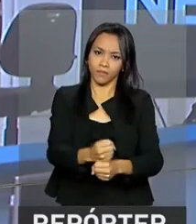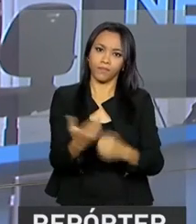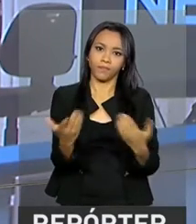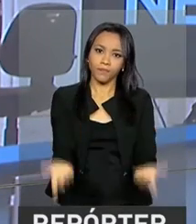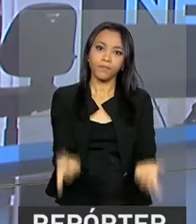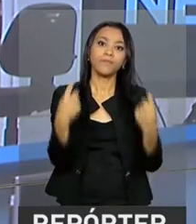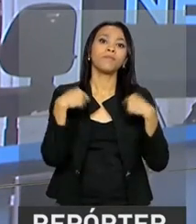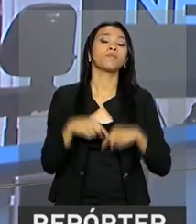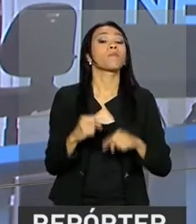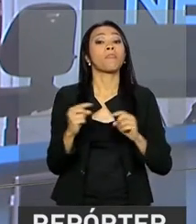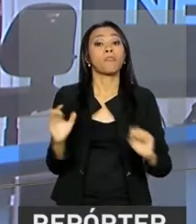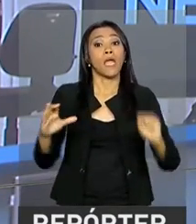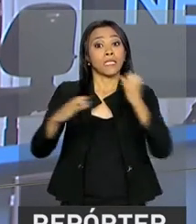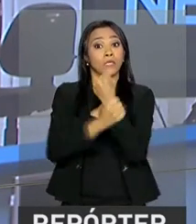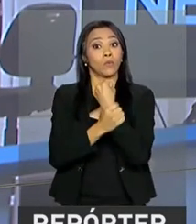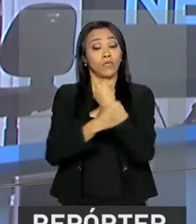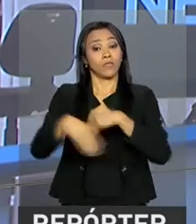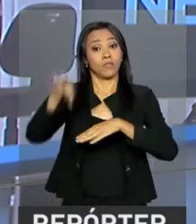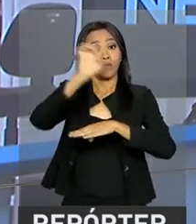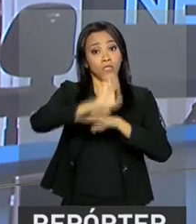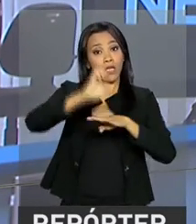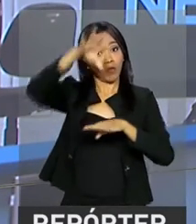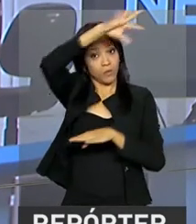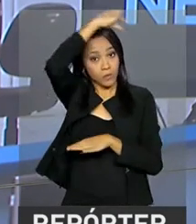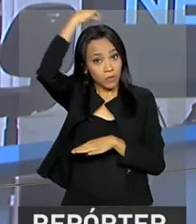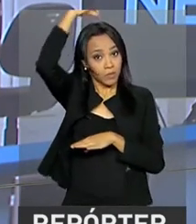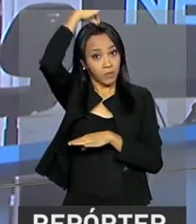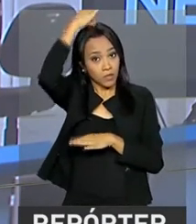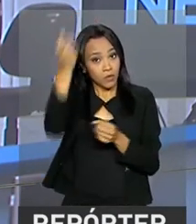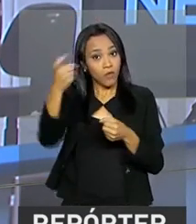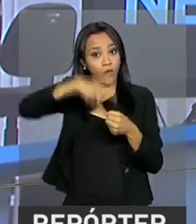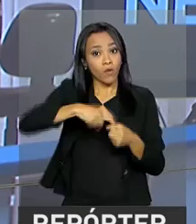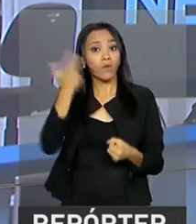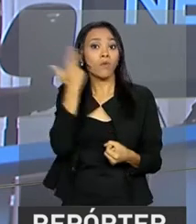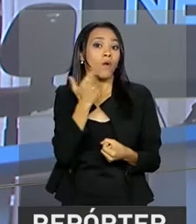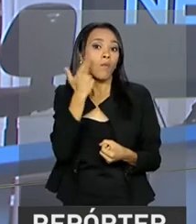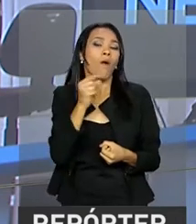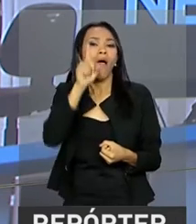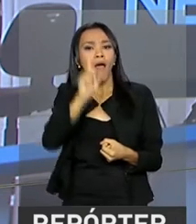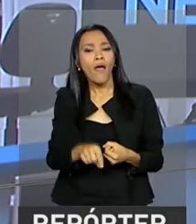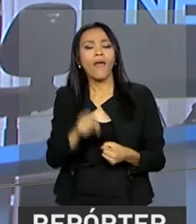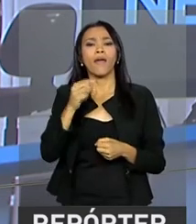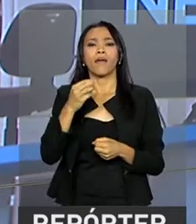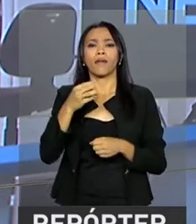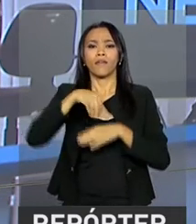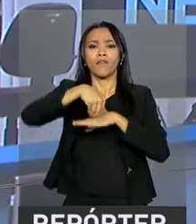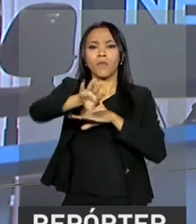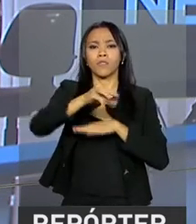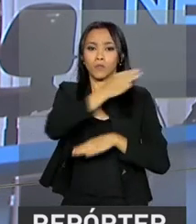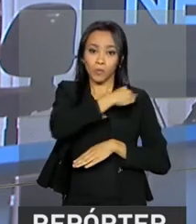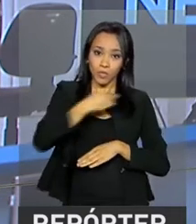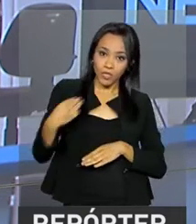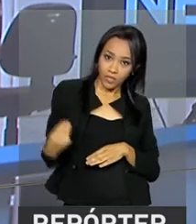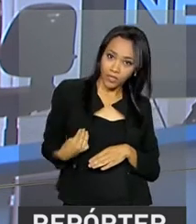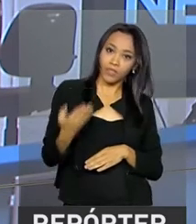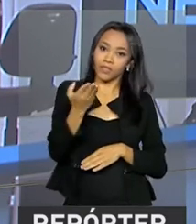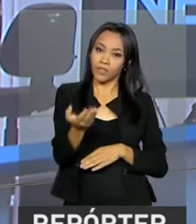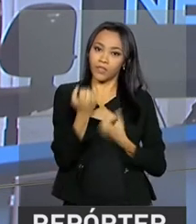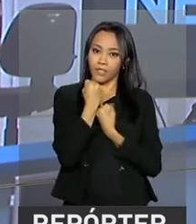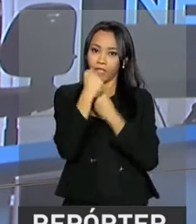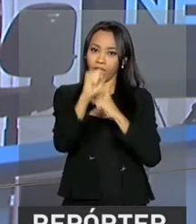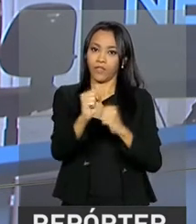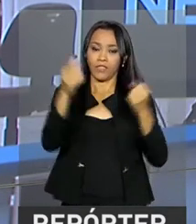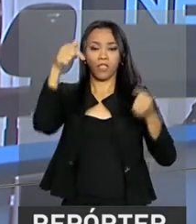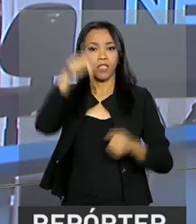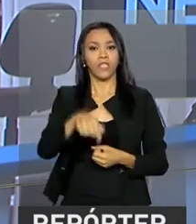segurança no espírito santo está voltando ao normal a informação é do ministro da defesa raúl jungmann quem falou com a imprensa neste